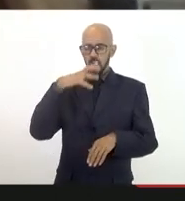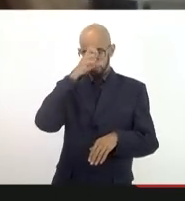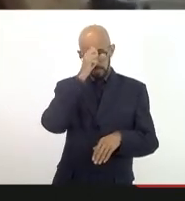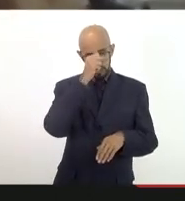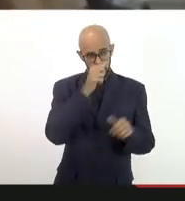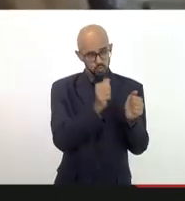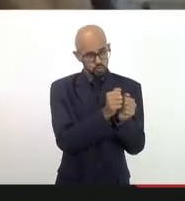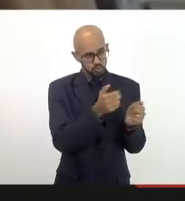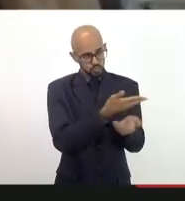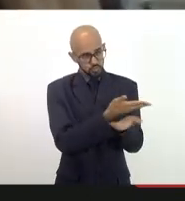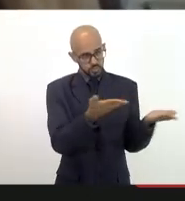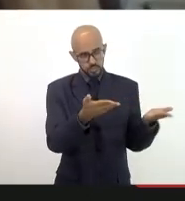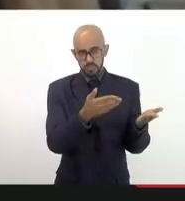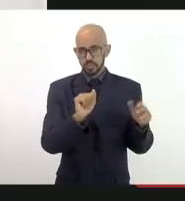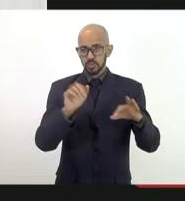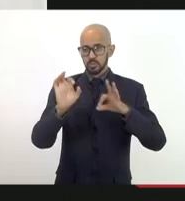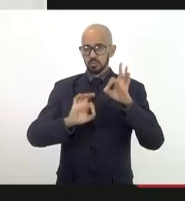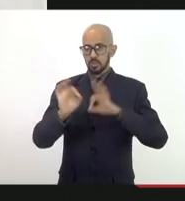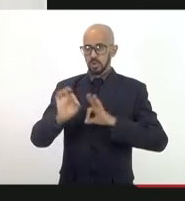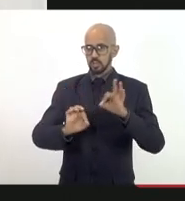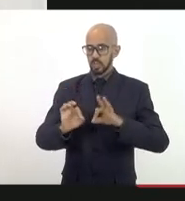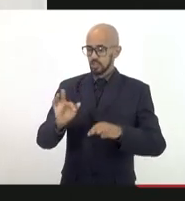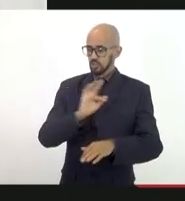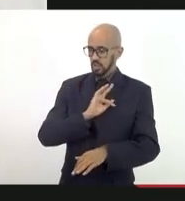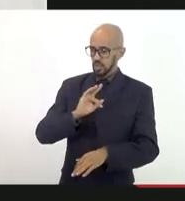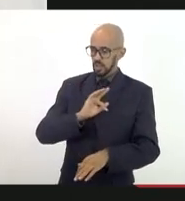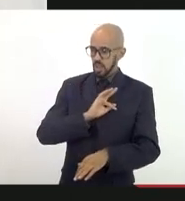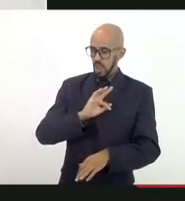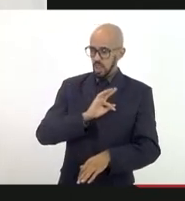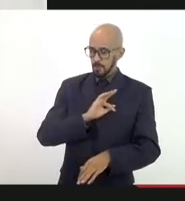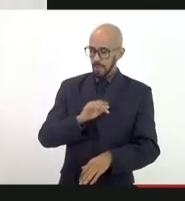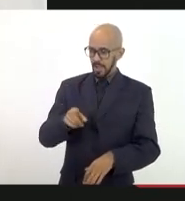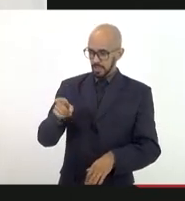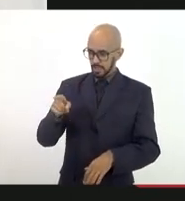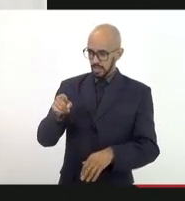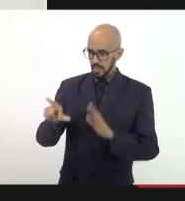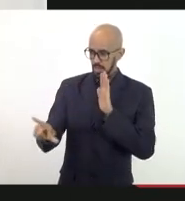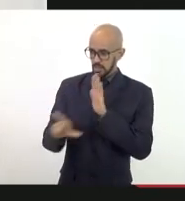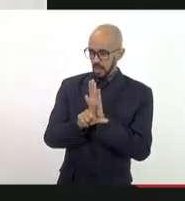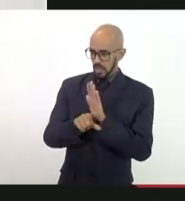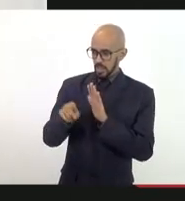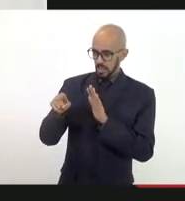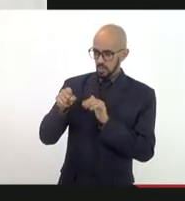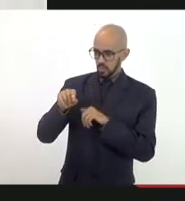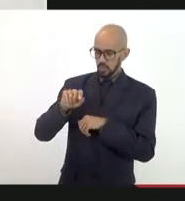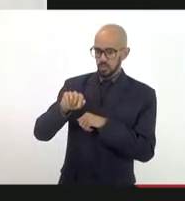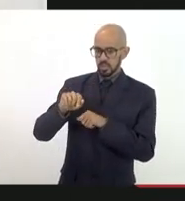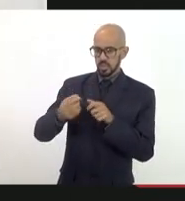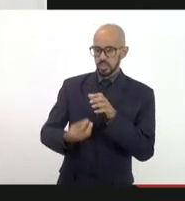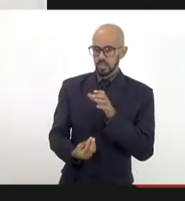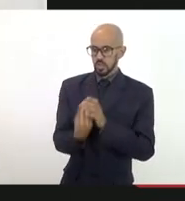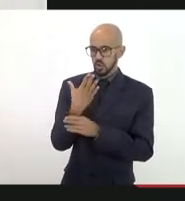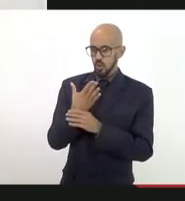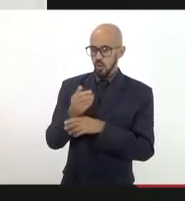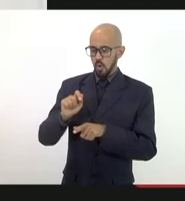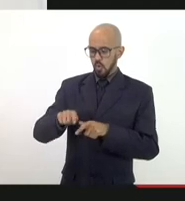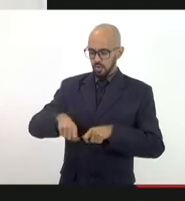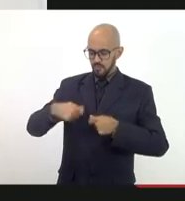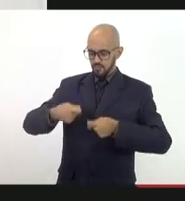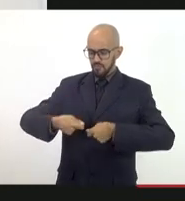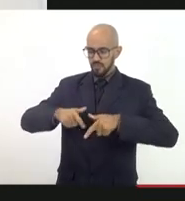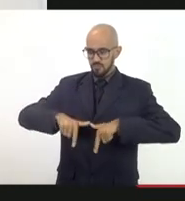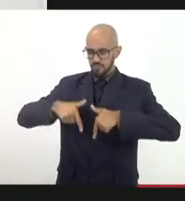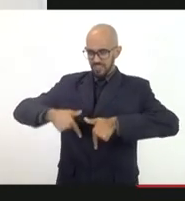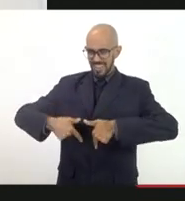seu projeto de lei, deputada Marta Rocha, o 580-19, que criou o plano de enfrentamento, ele precisa